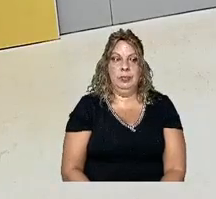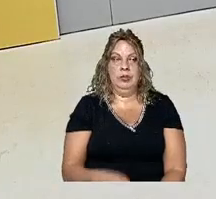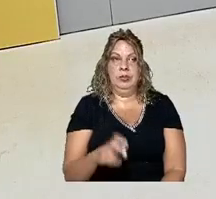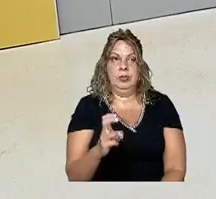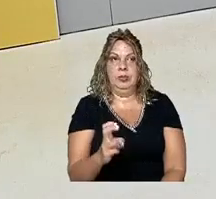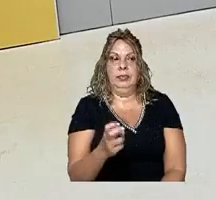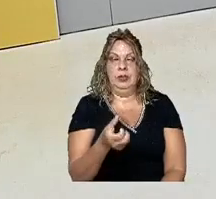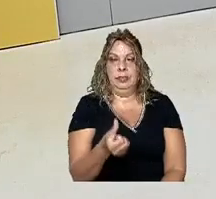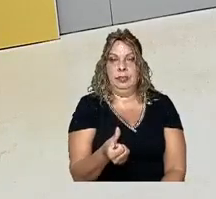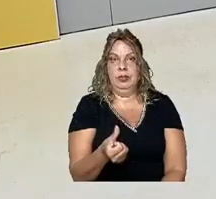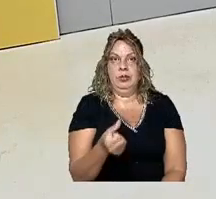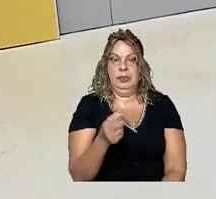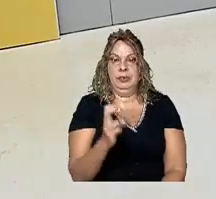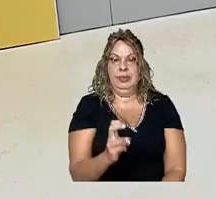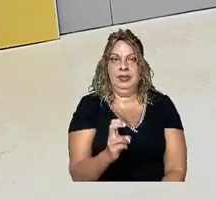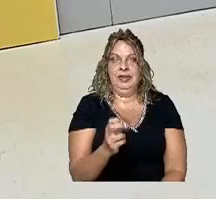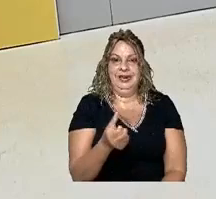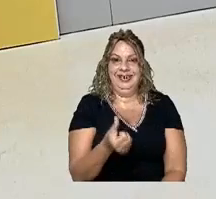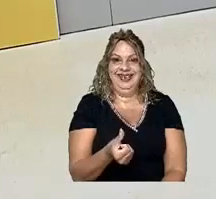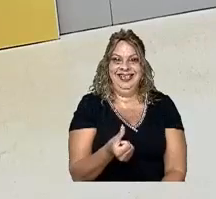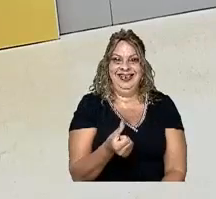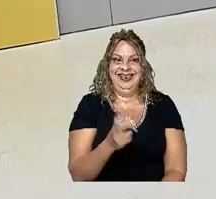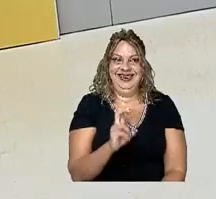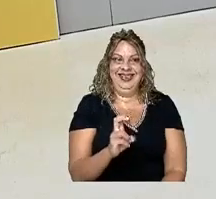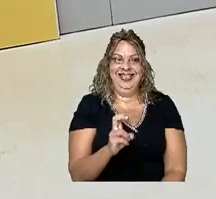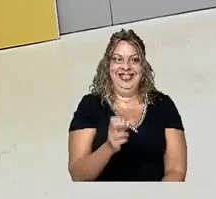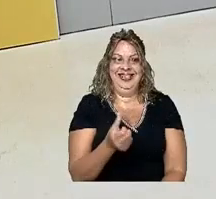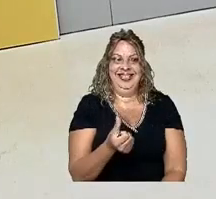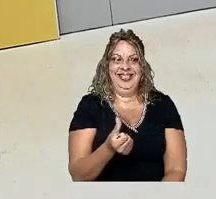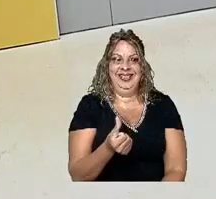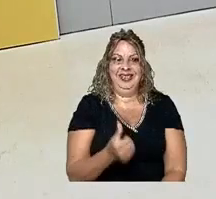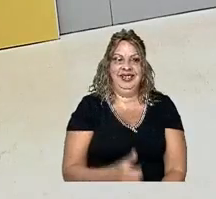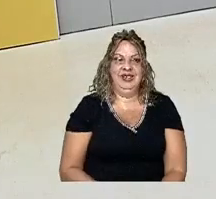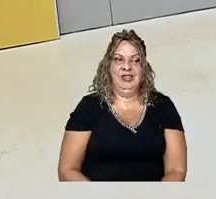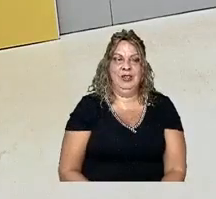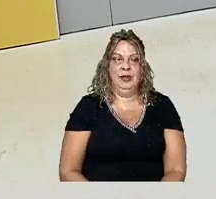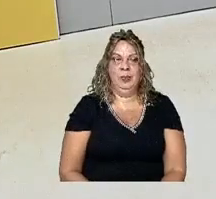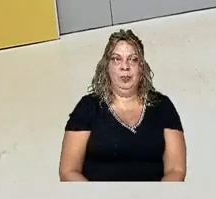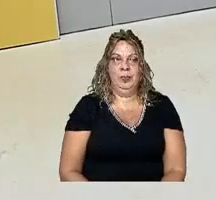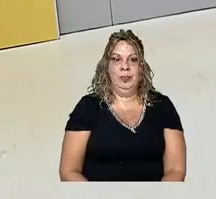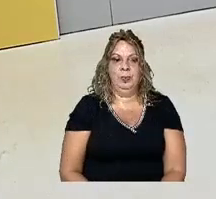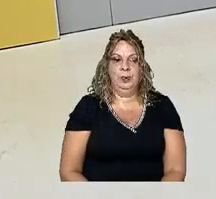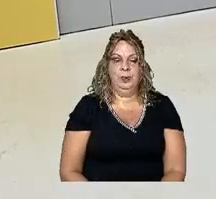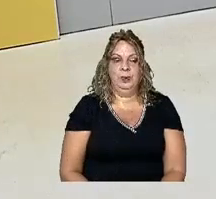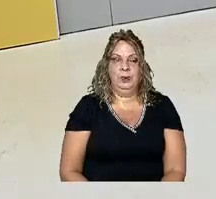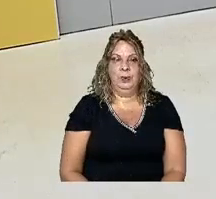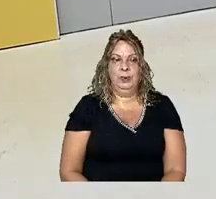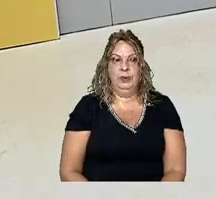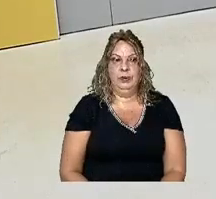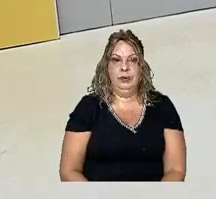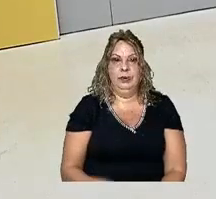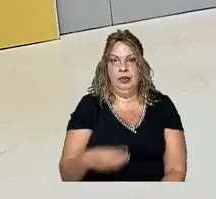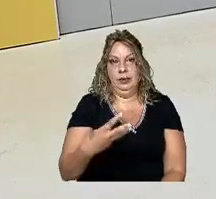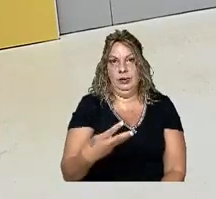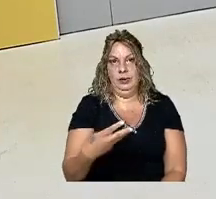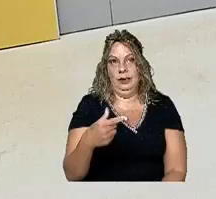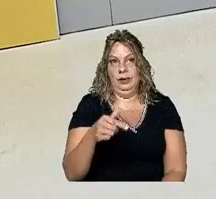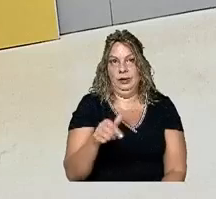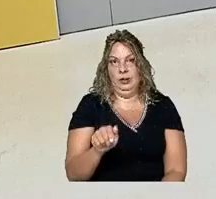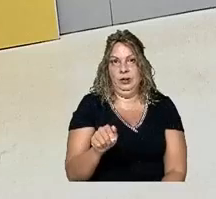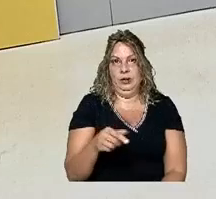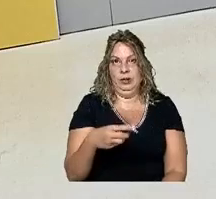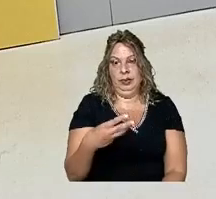56 na sequência, 55 e 56 sorteados e temos agora a bolinha de número